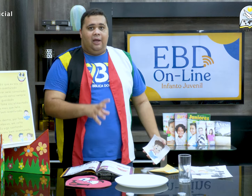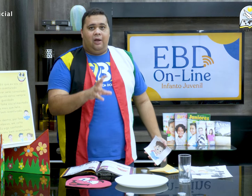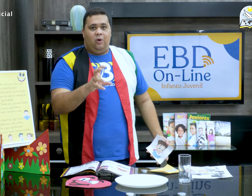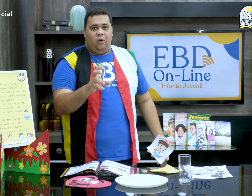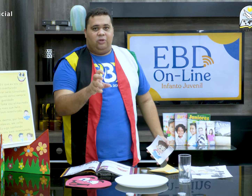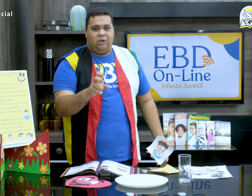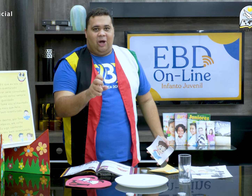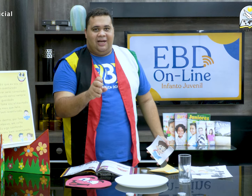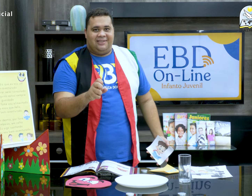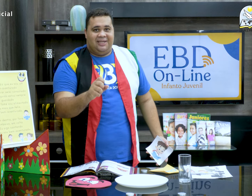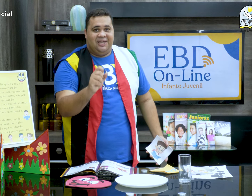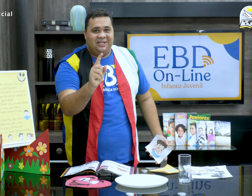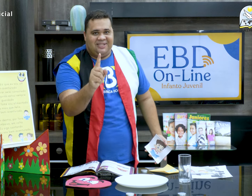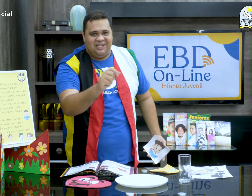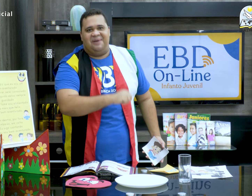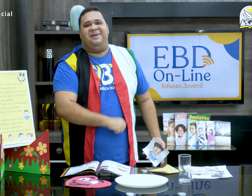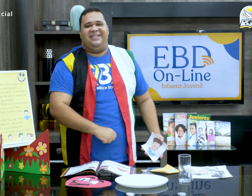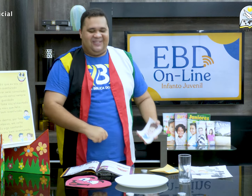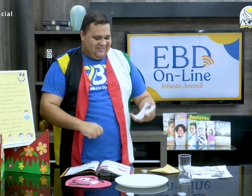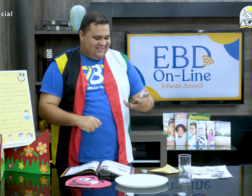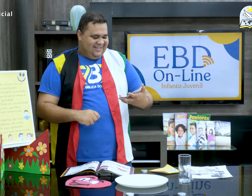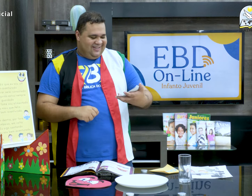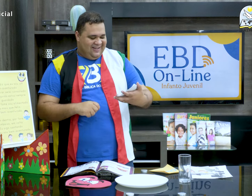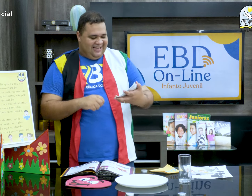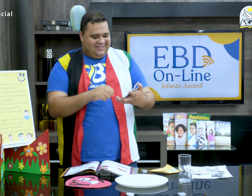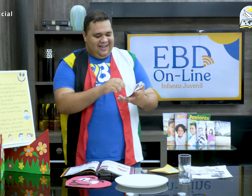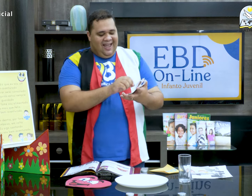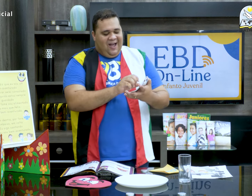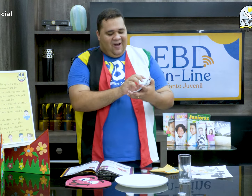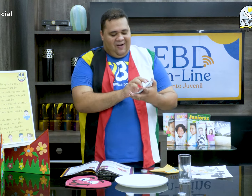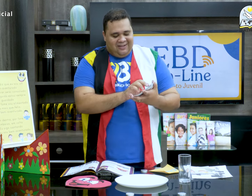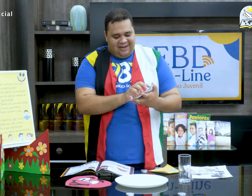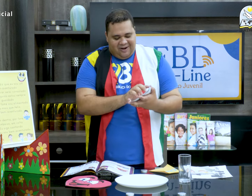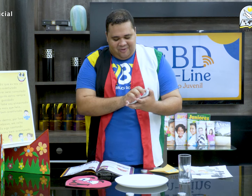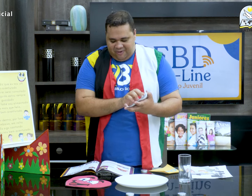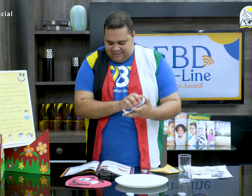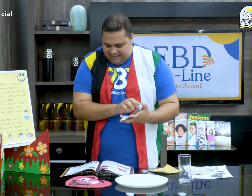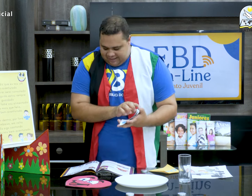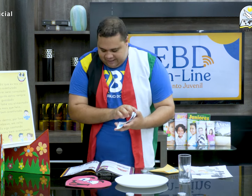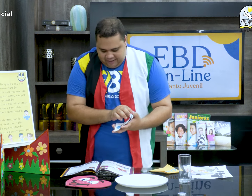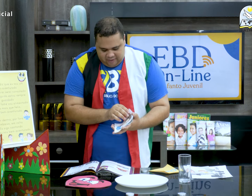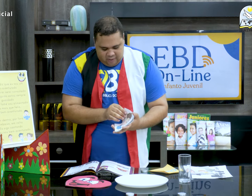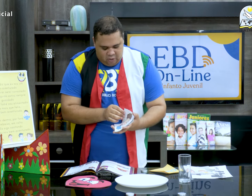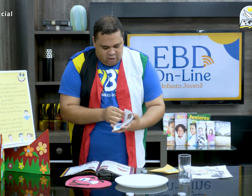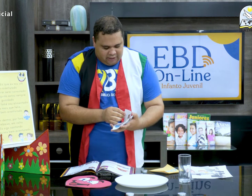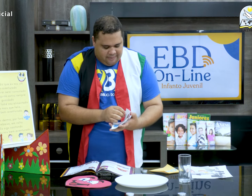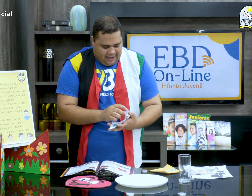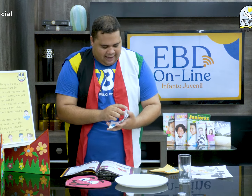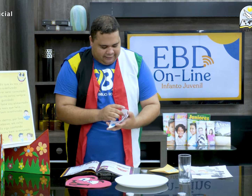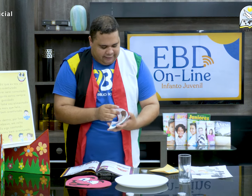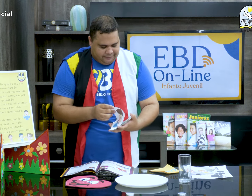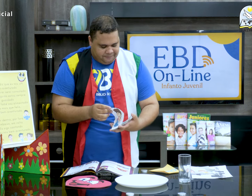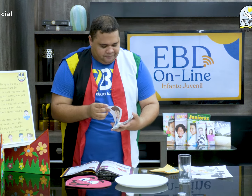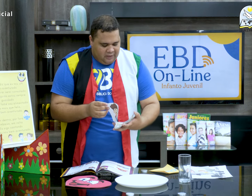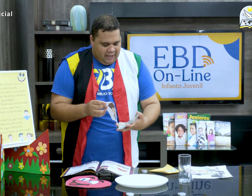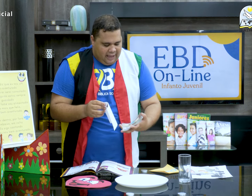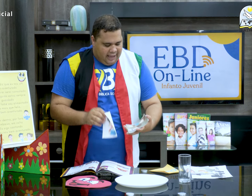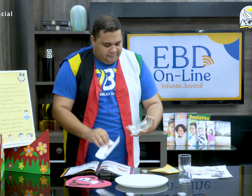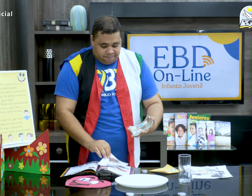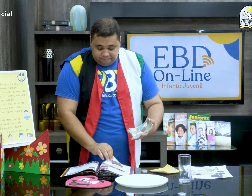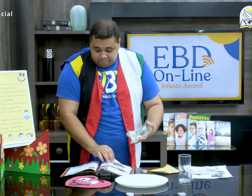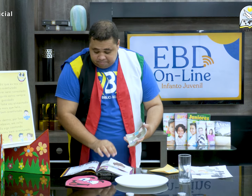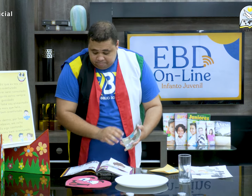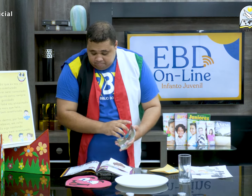ofender controle-se seja Manso não é isso outra coisa aqui ó outra imagem